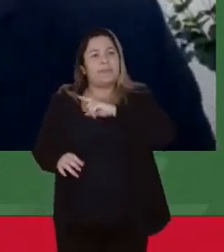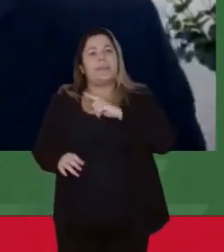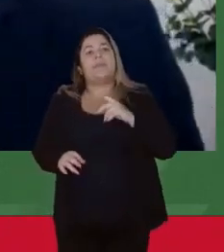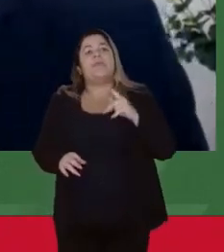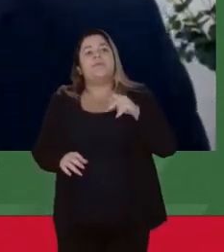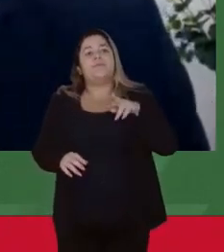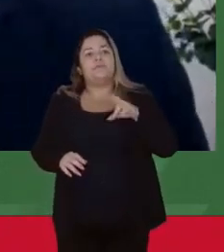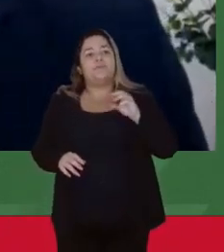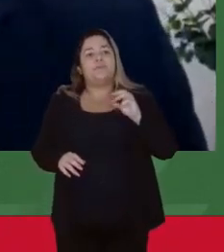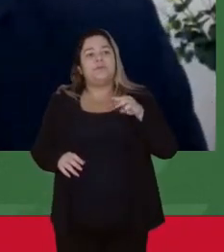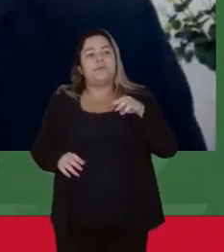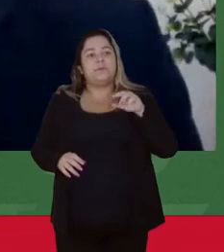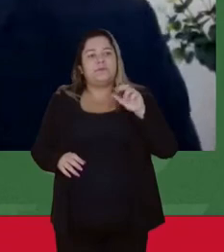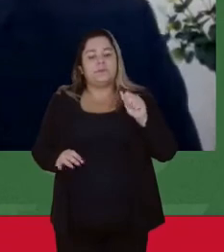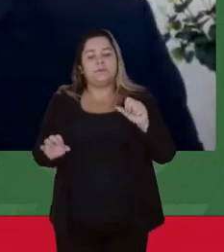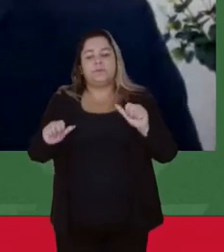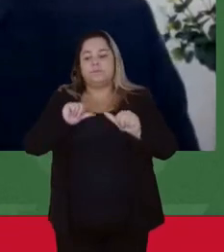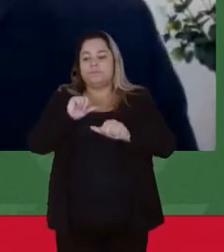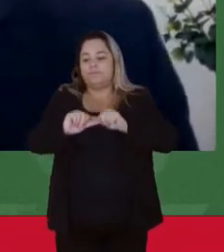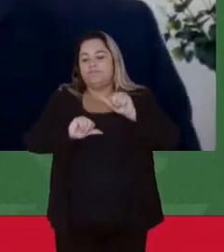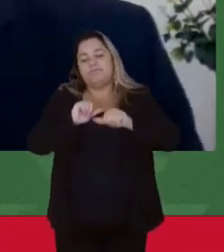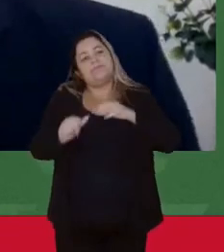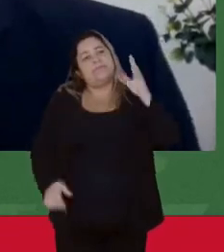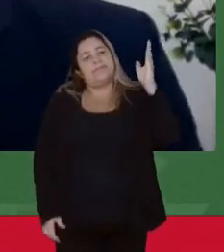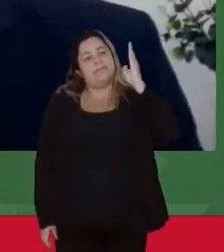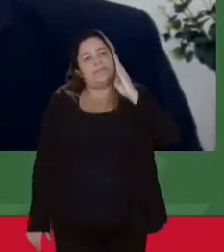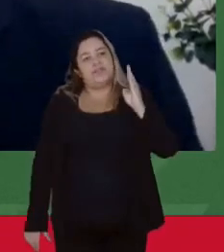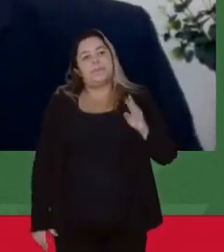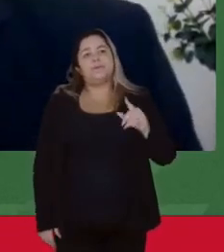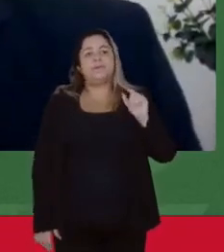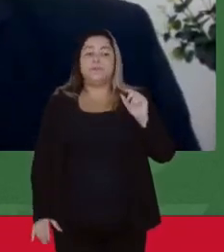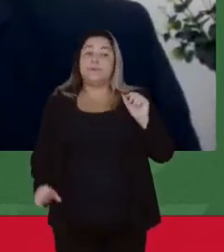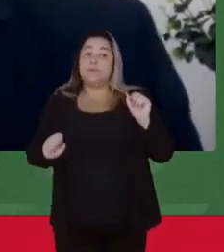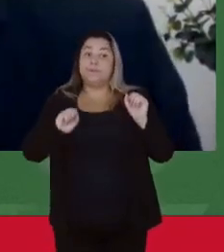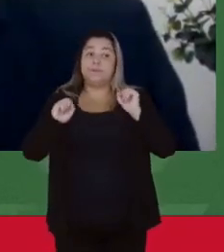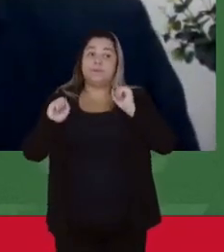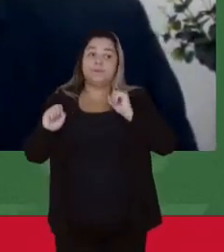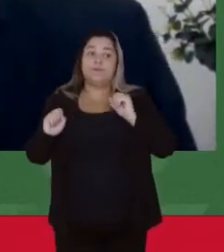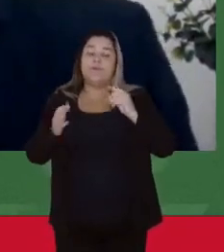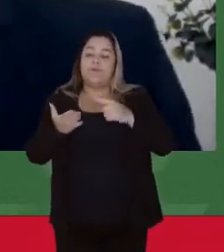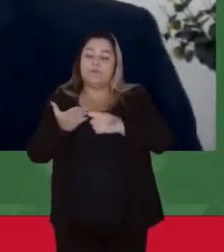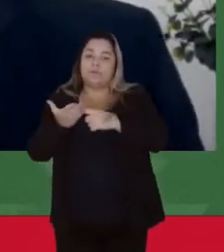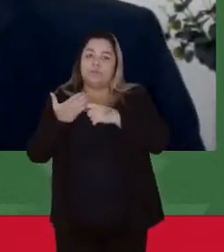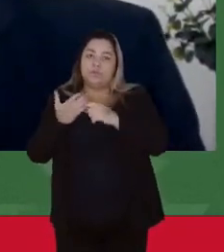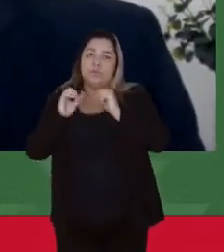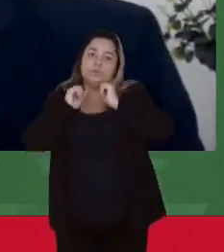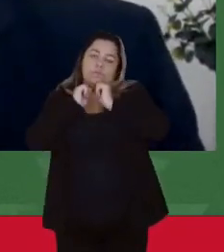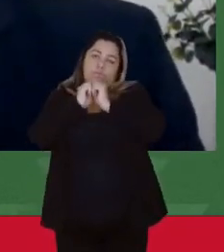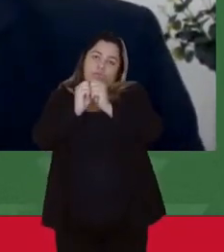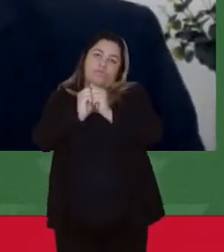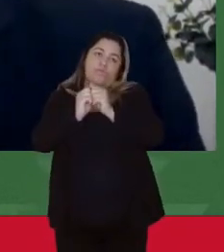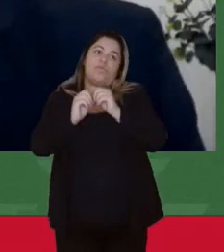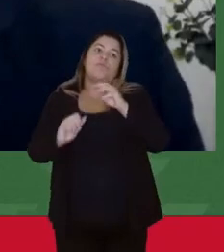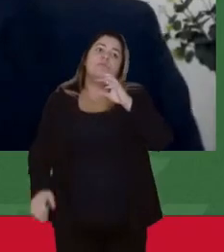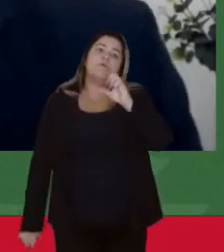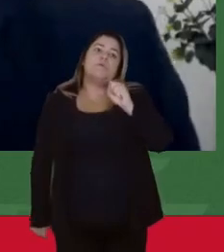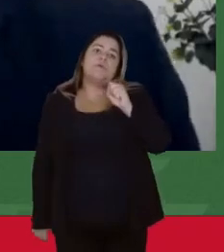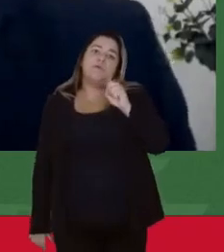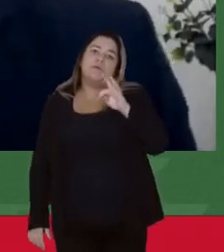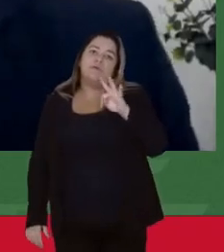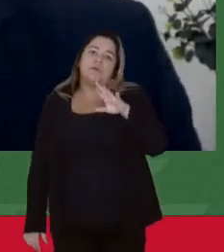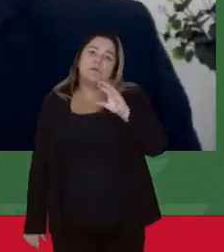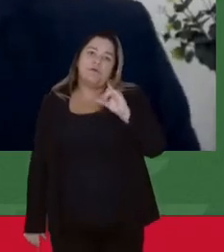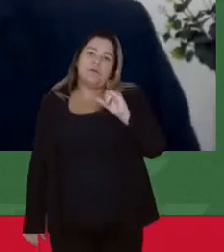de reconstrução e transformação do Brasil, e você pode ter certeza que um dia está sendo convidado, junto com o setorial da bancada do partido,